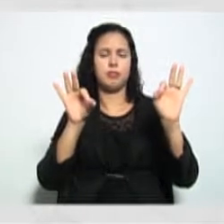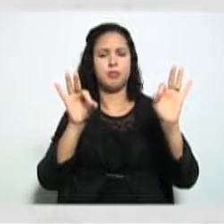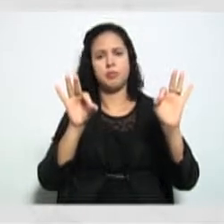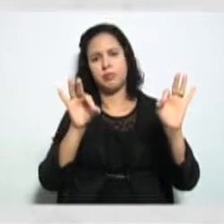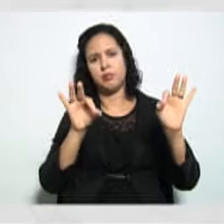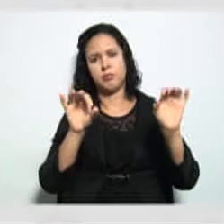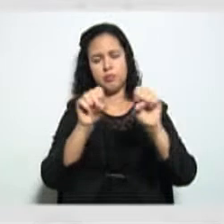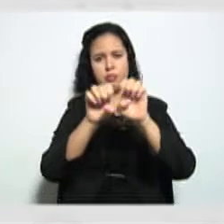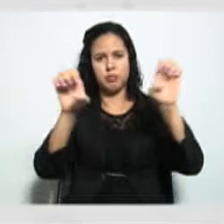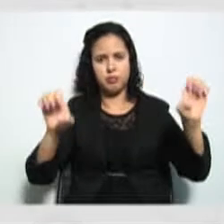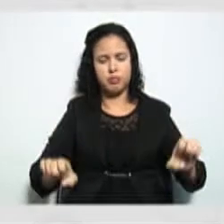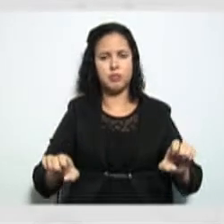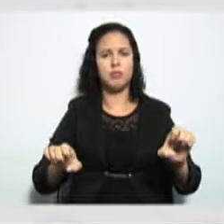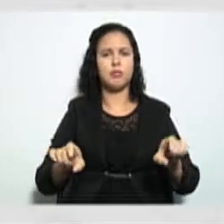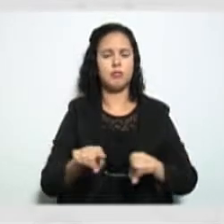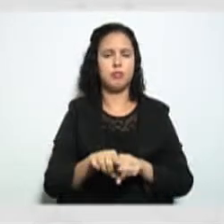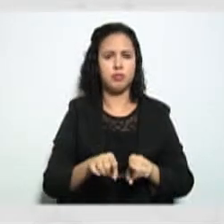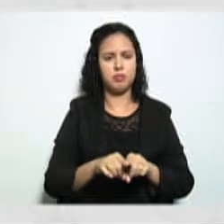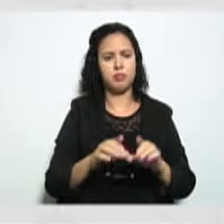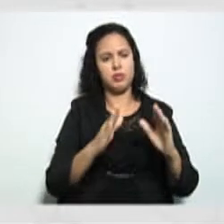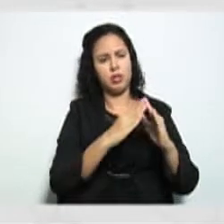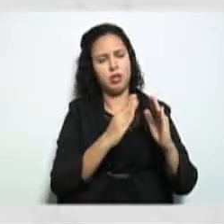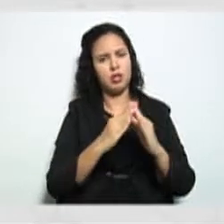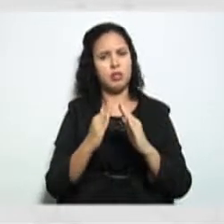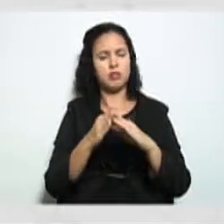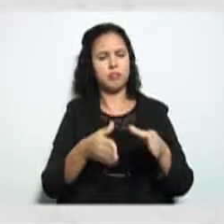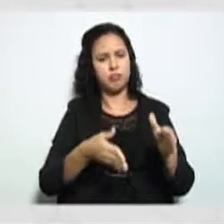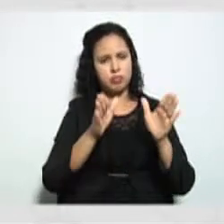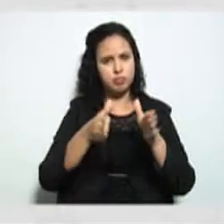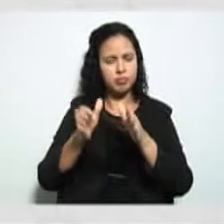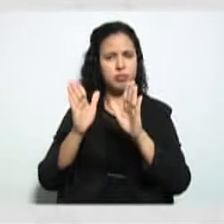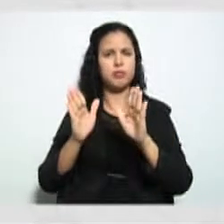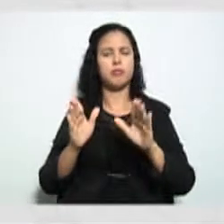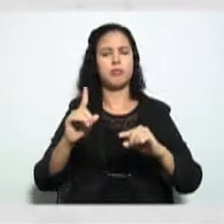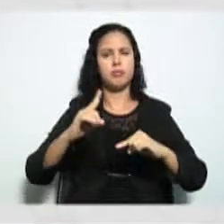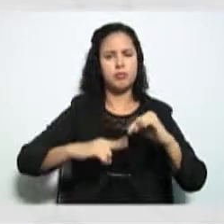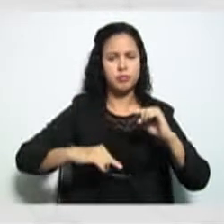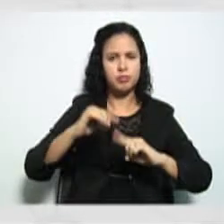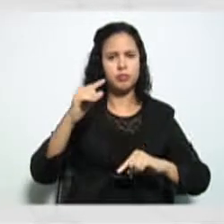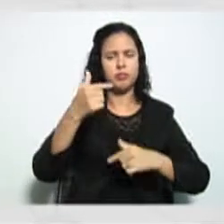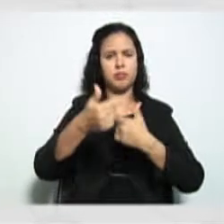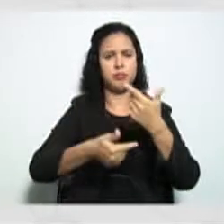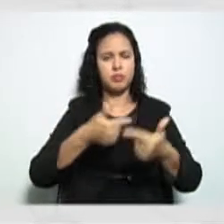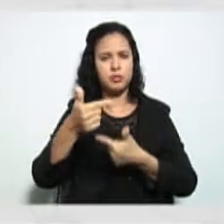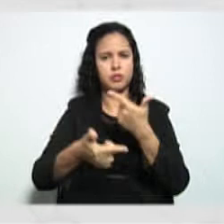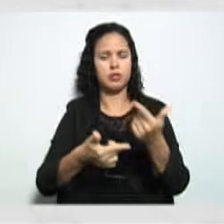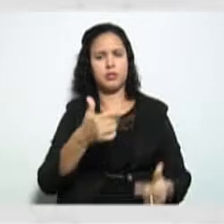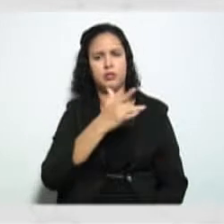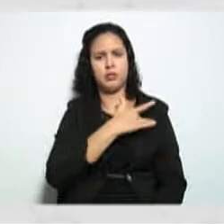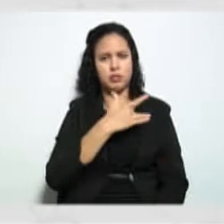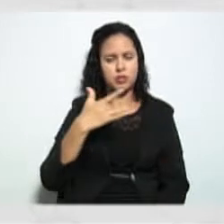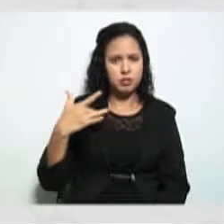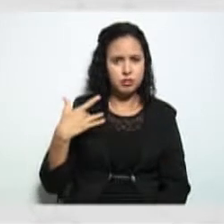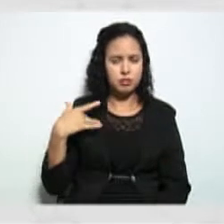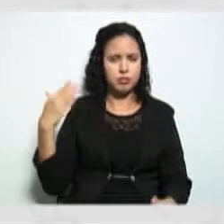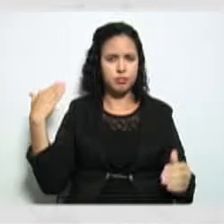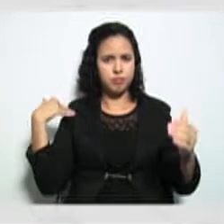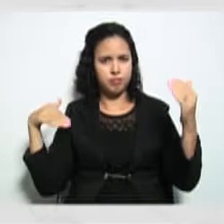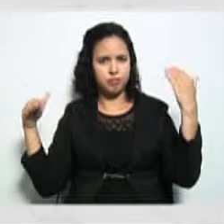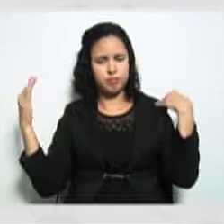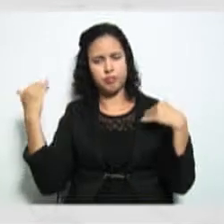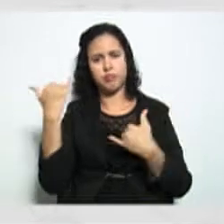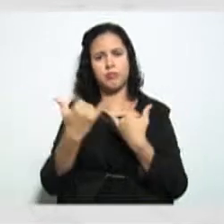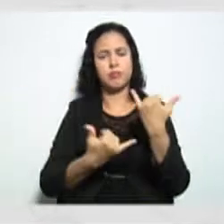infraestrutura, cooperativa habitacional, de produção, mineral, de trabalho, de saúde, de turismo e lazer e